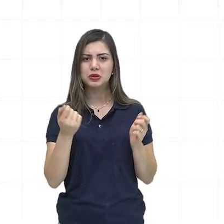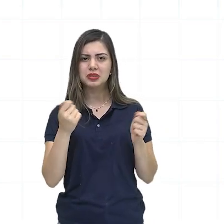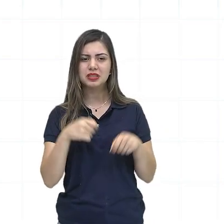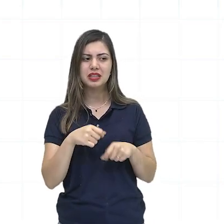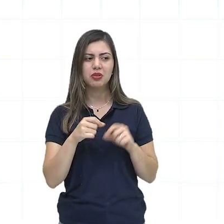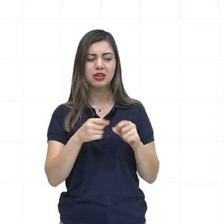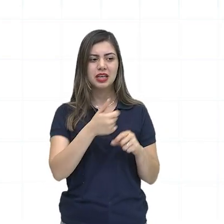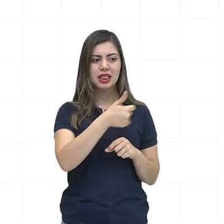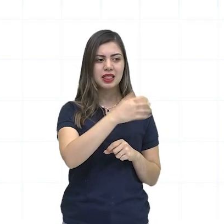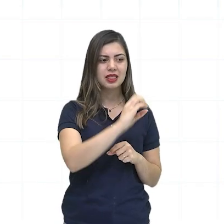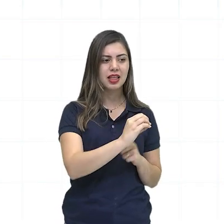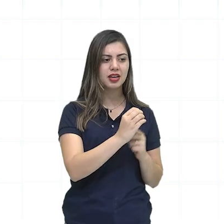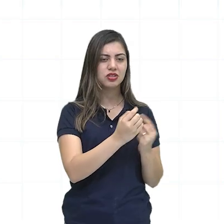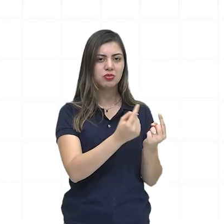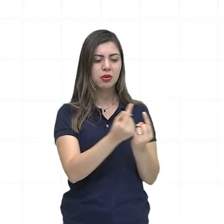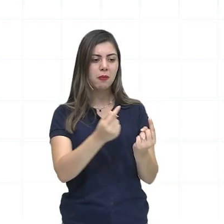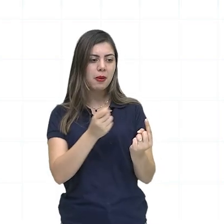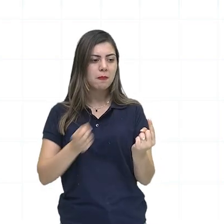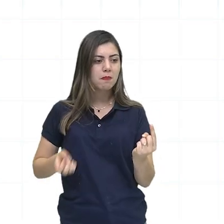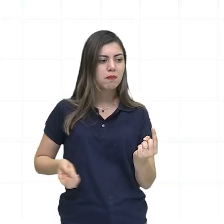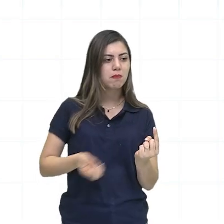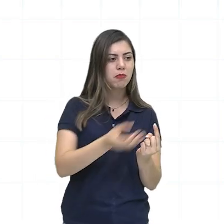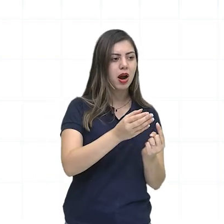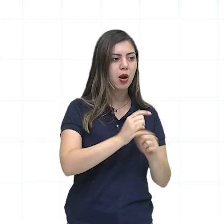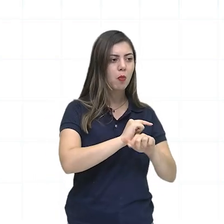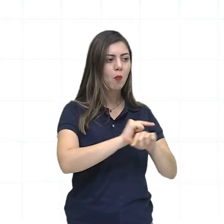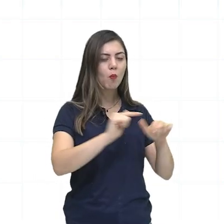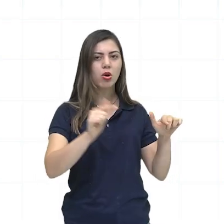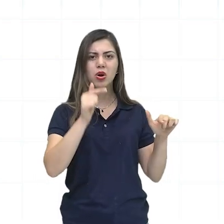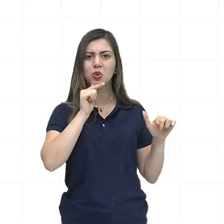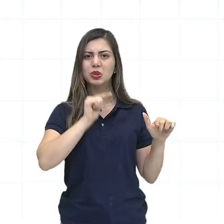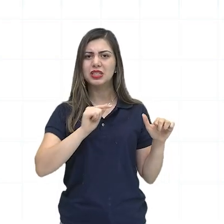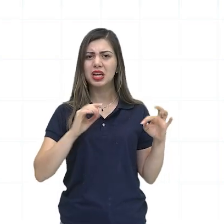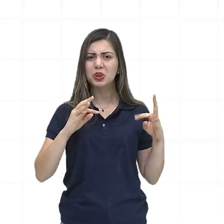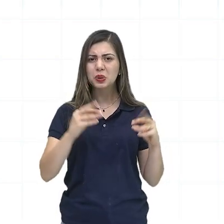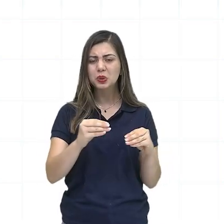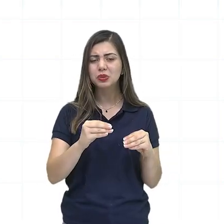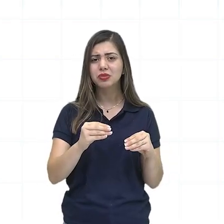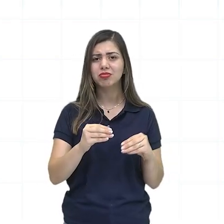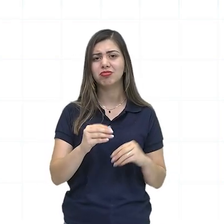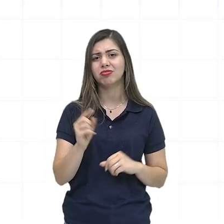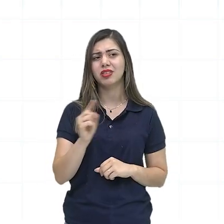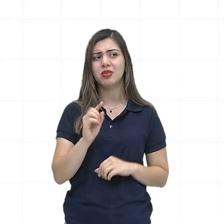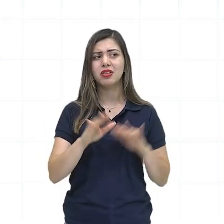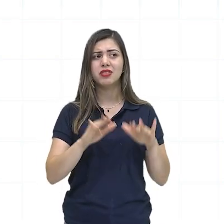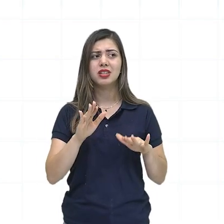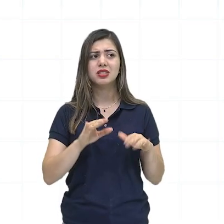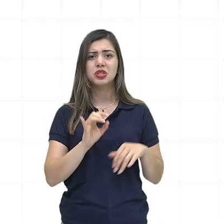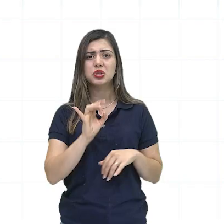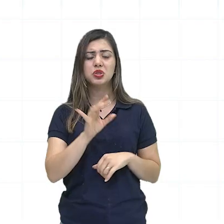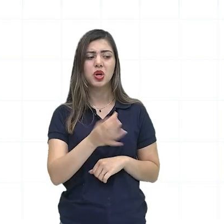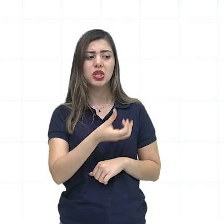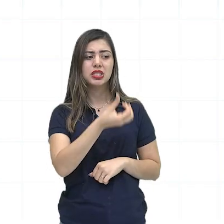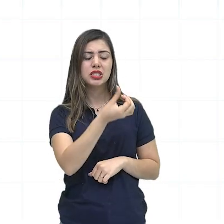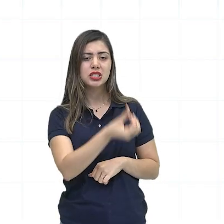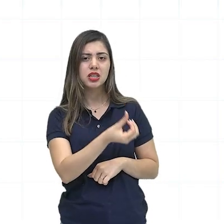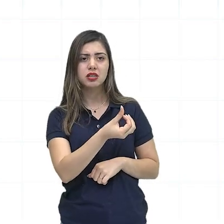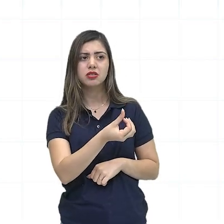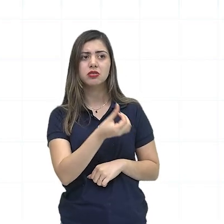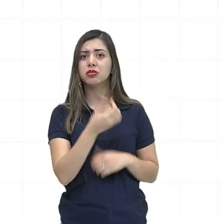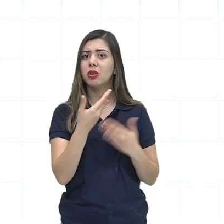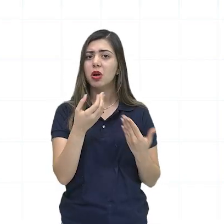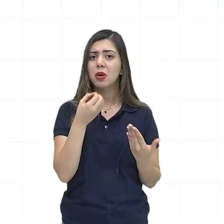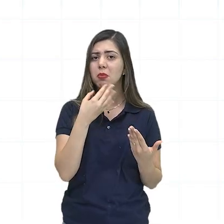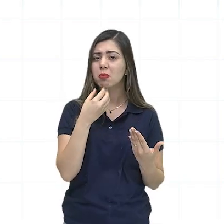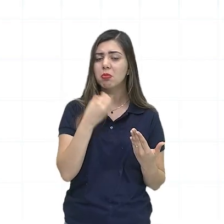derrubar os 10 pinos na primeira e nem na segunda jogada. Às vezes a gente consegue derrubar ali só 6 pinos e está tudo bem. Tudo é,